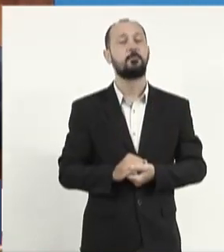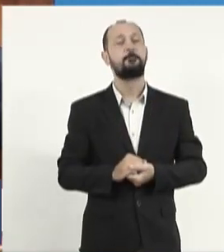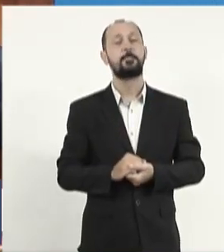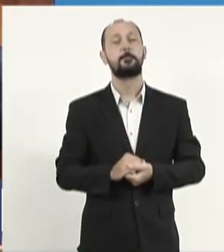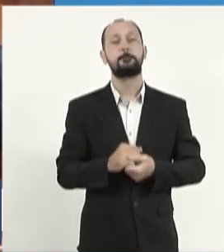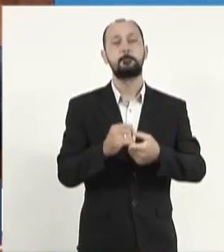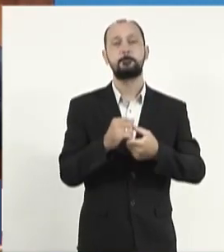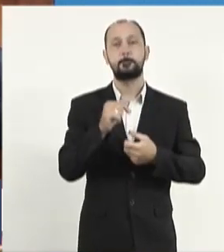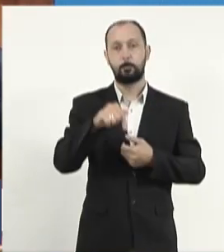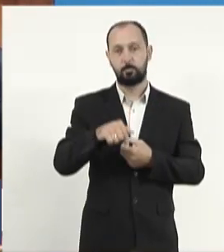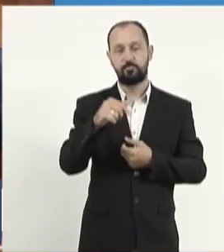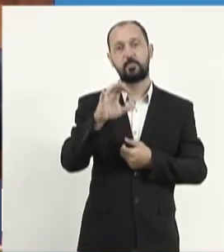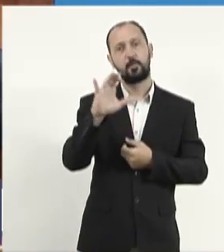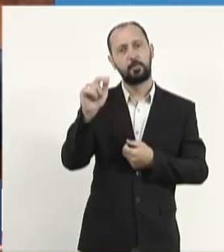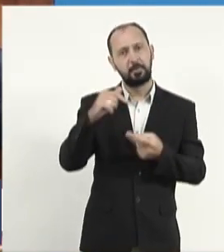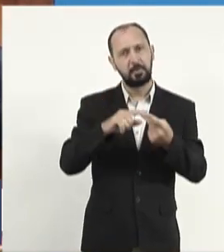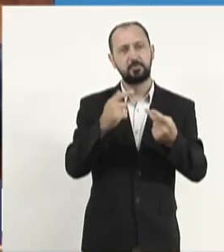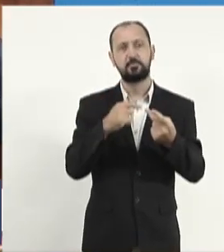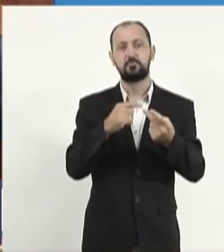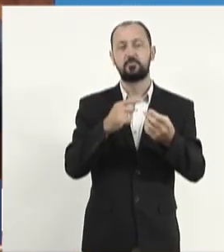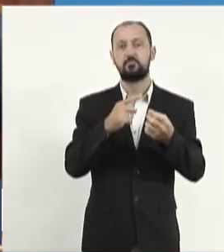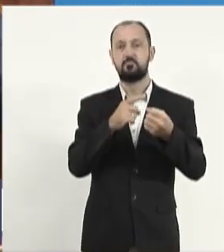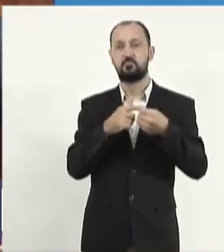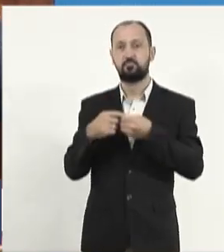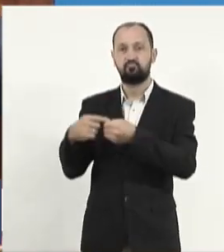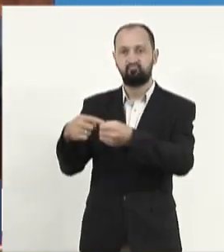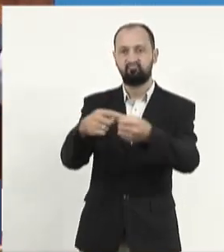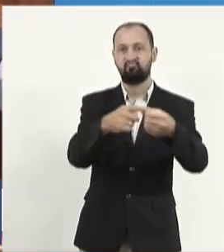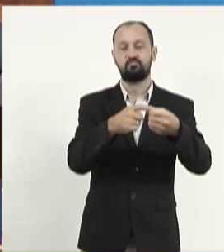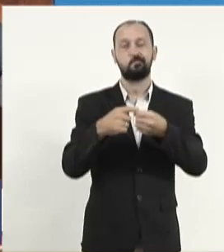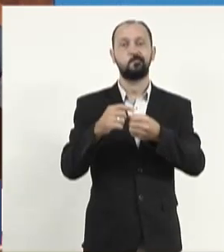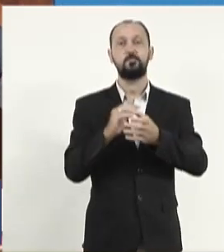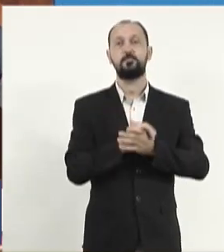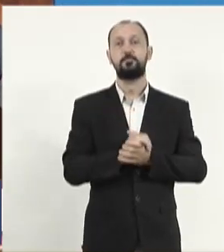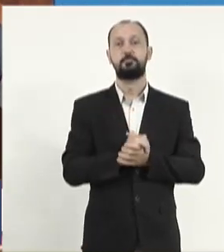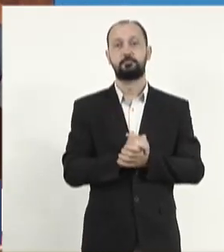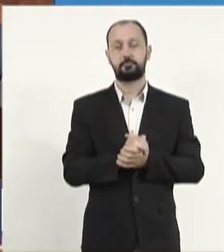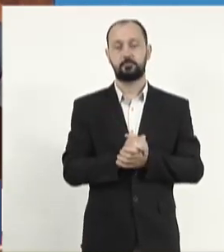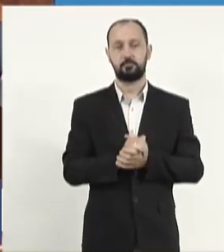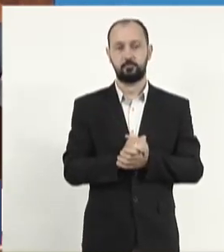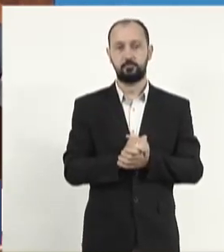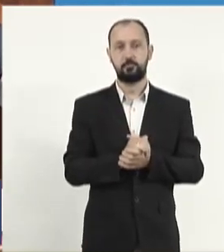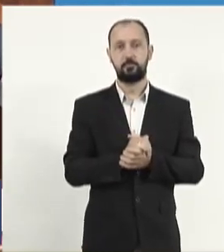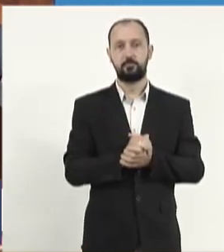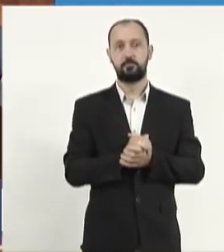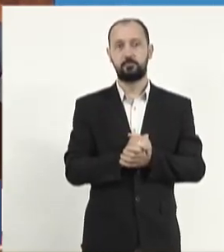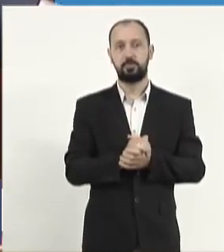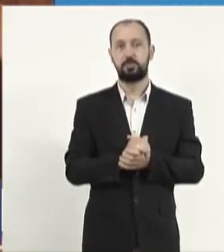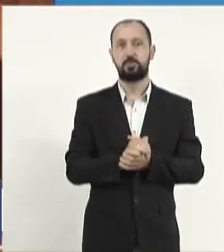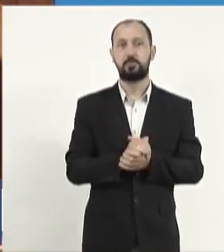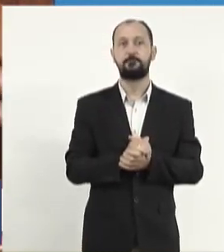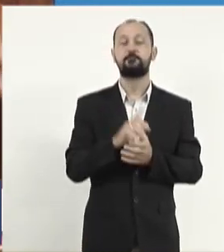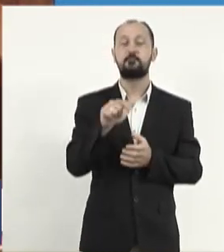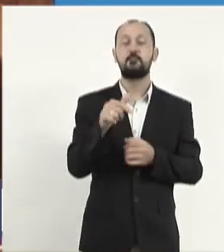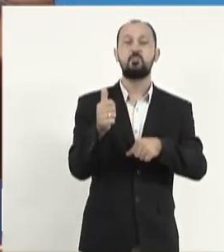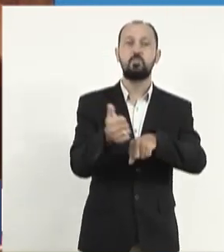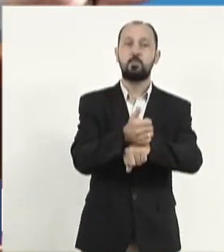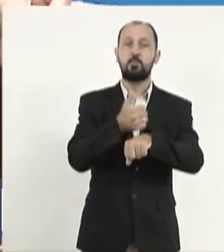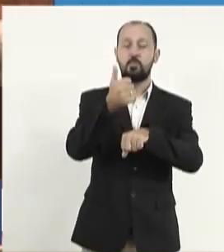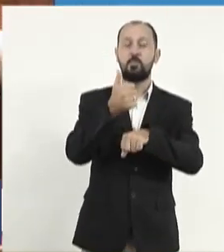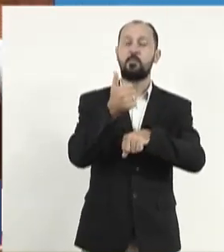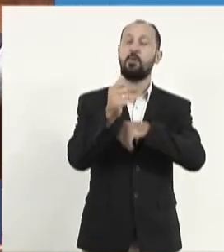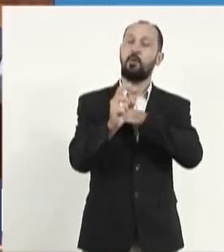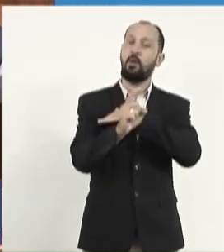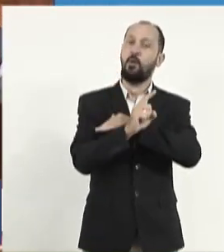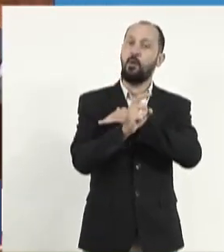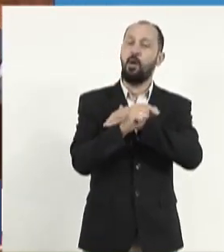da cidade de Campo Grande e de também cidades do interior. Então, é sobre a qualidade na